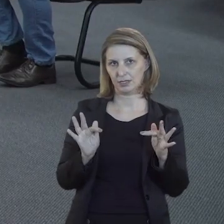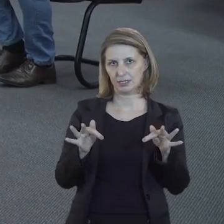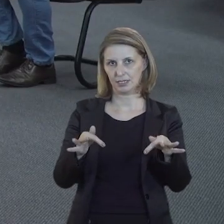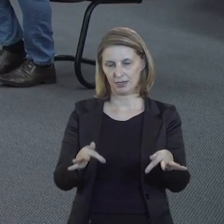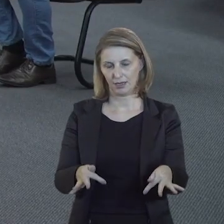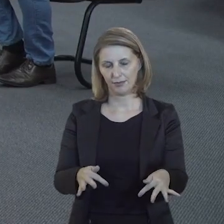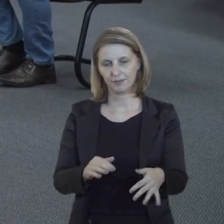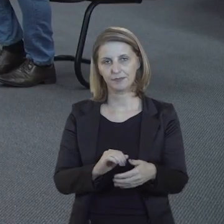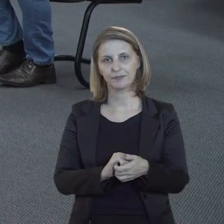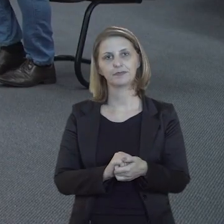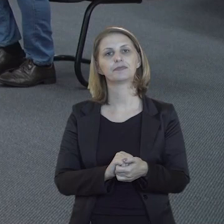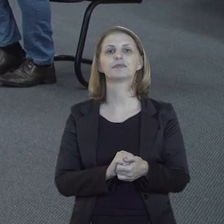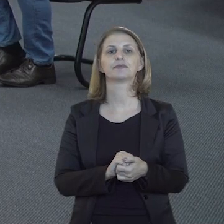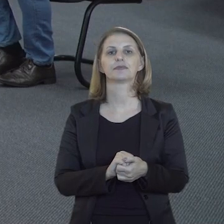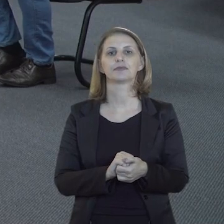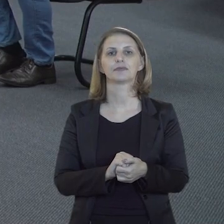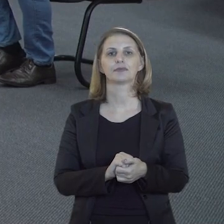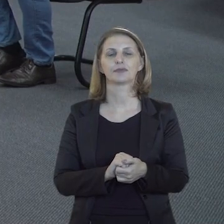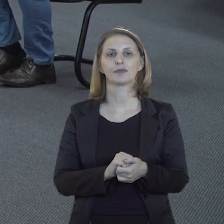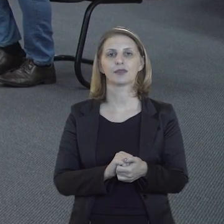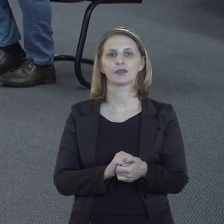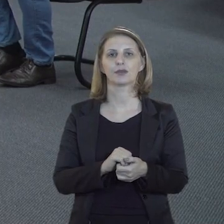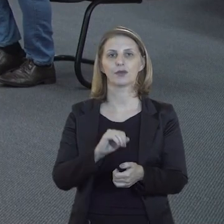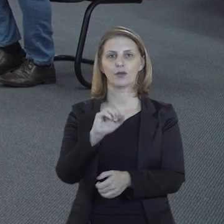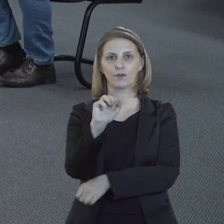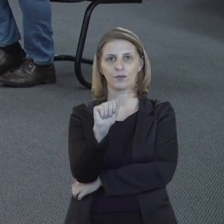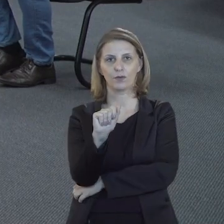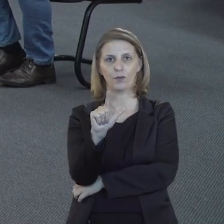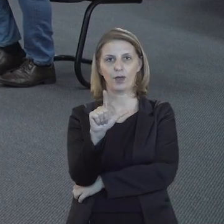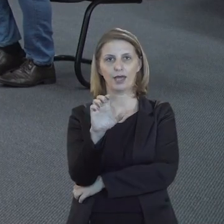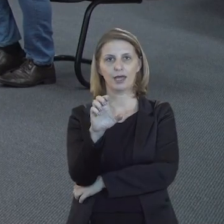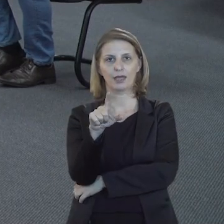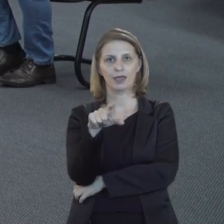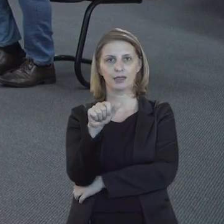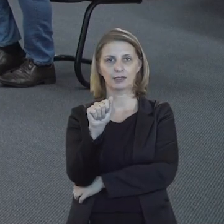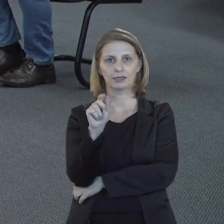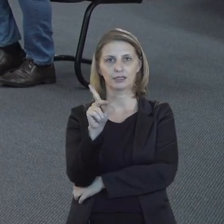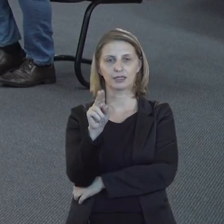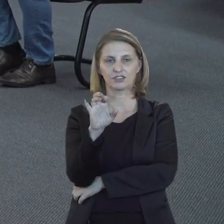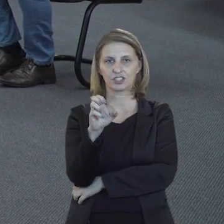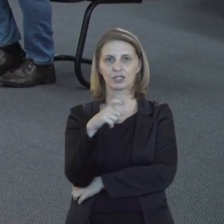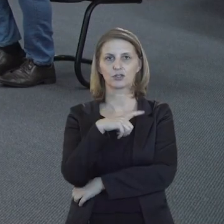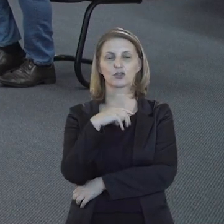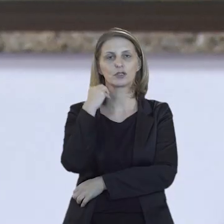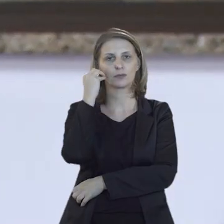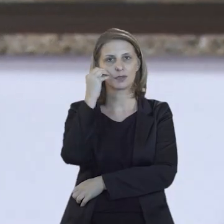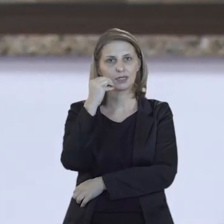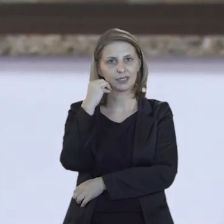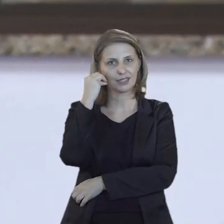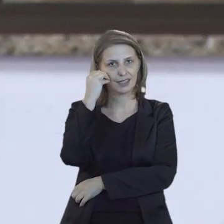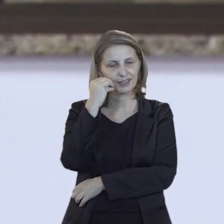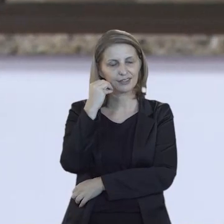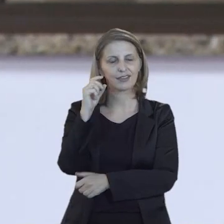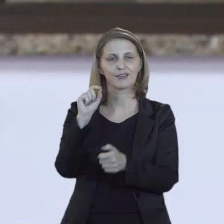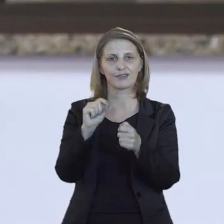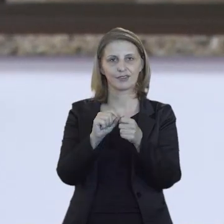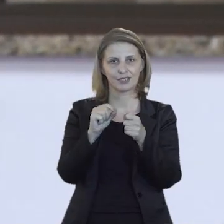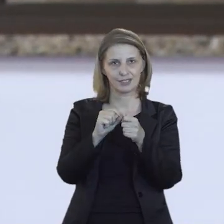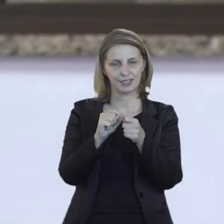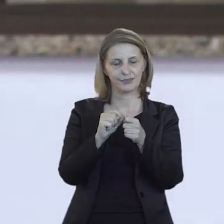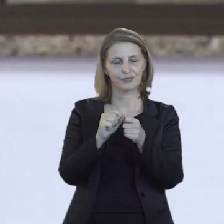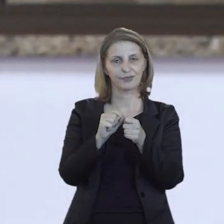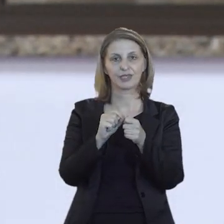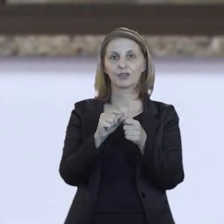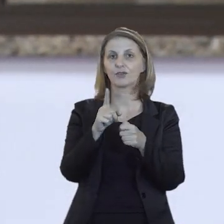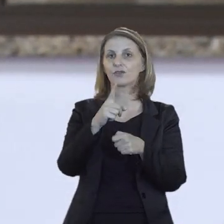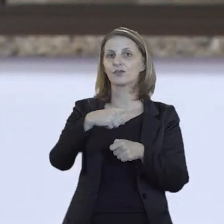aí, nesse sentido, para a gente encerrar, né, o Alexandre trouxe para nós uma experiência que a gente gostaria de compartilhar